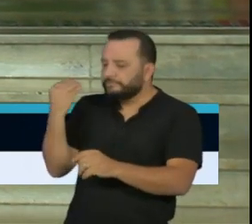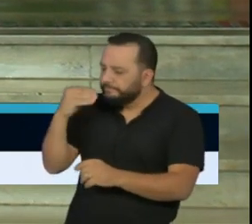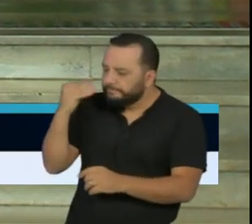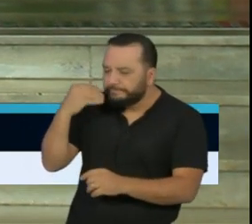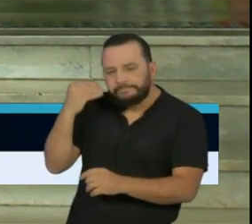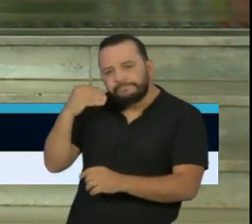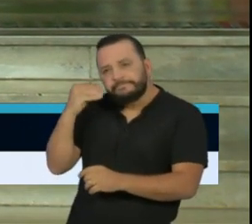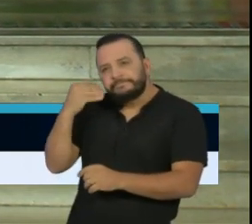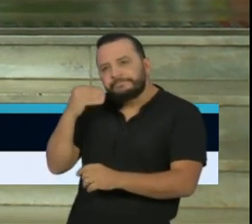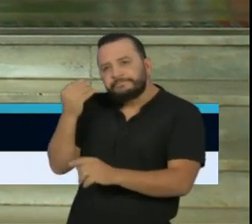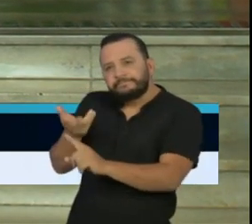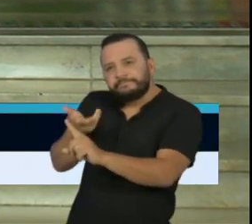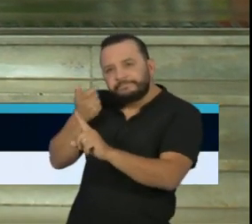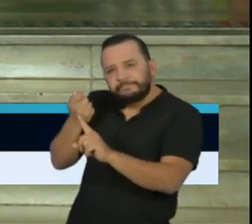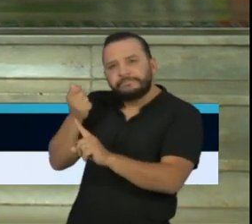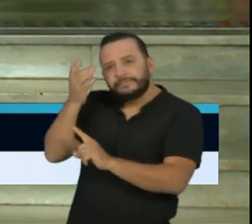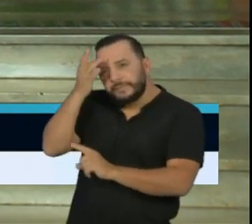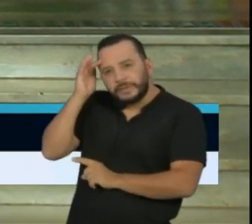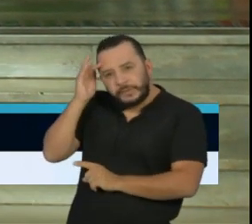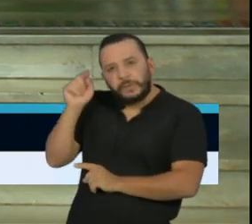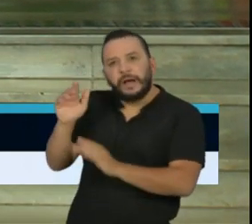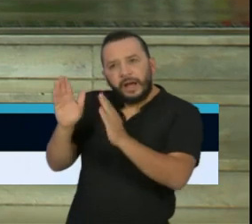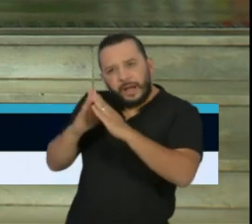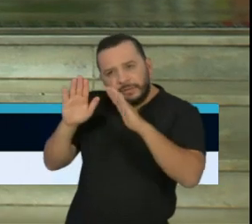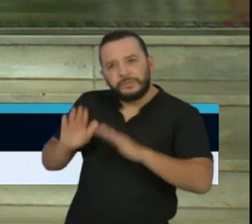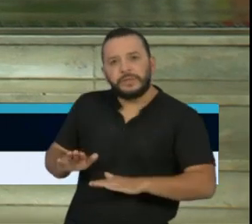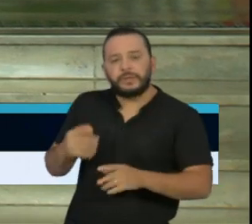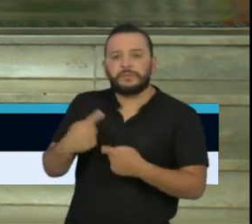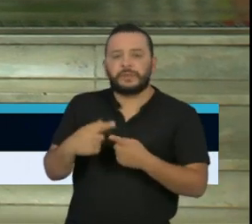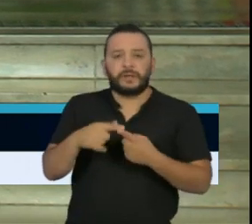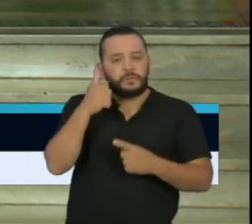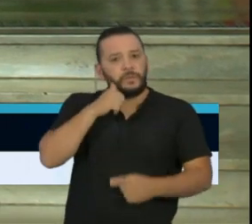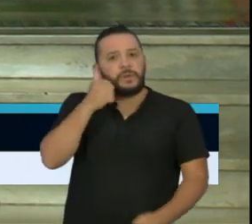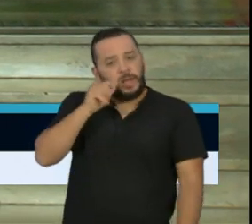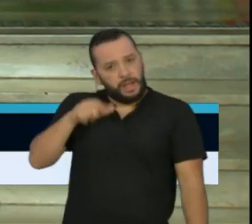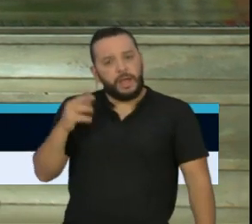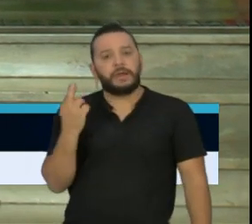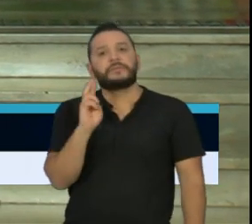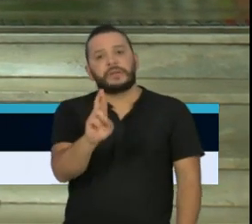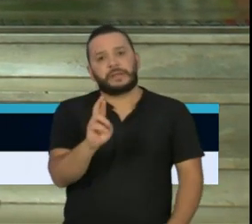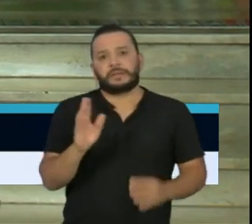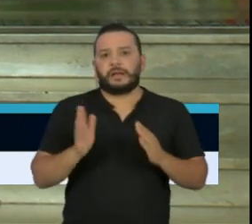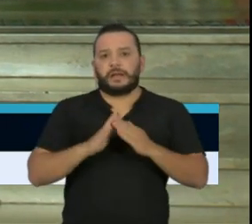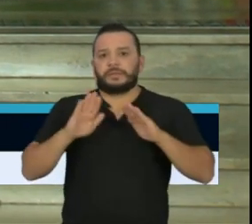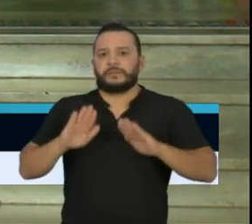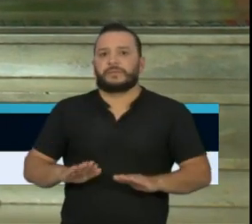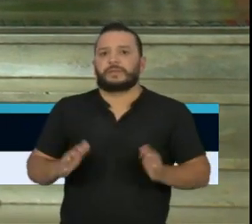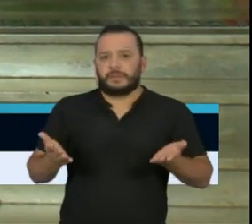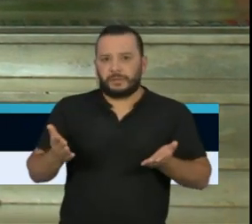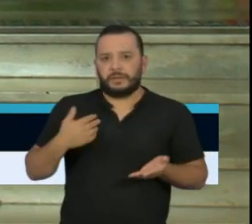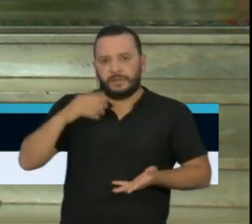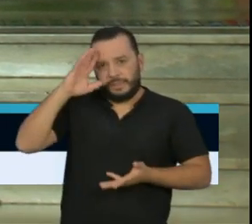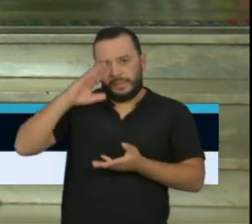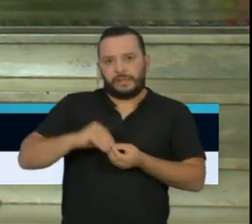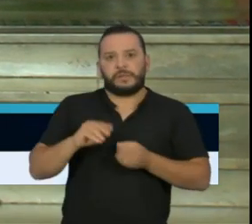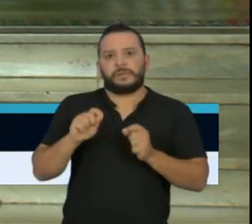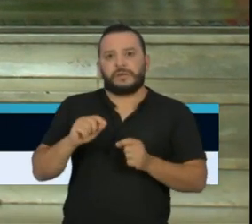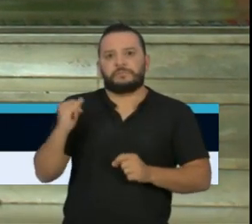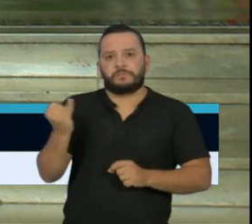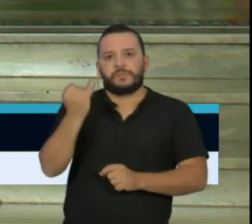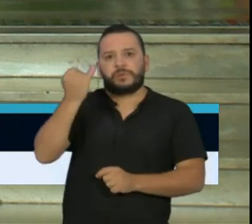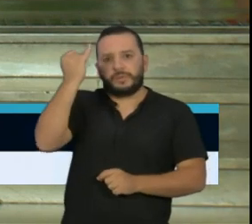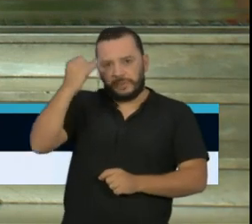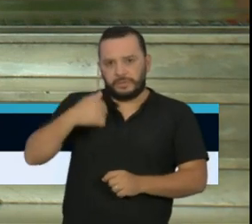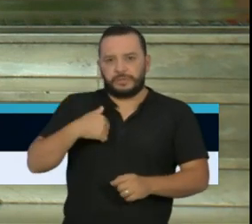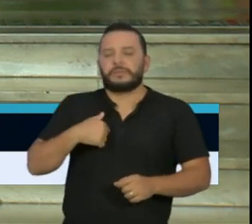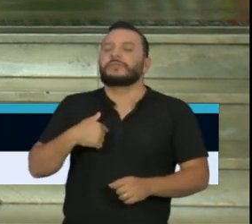a seguirem o bom exemplo que majoritariamente as mulheres têm dado aqui em São Paulo, permanecendo em casa, compreendendo a importância